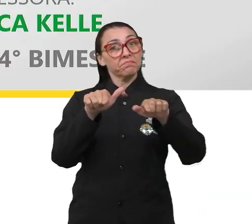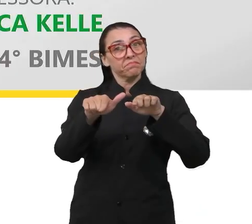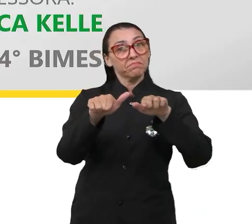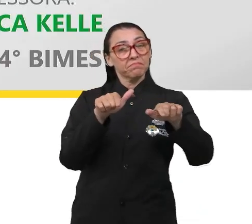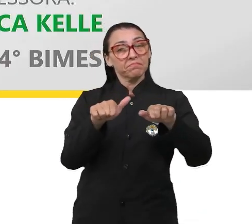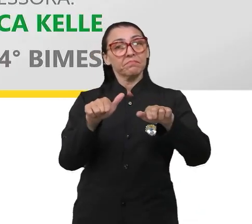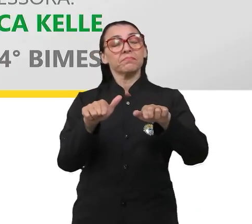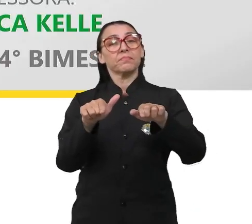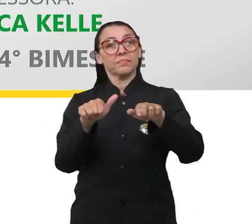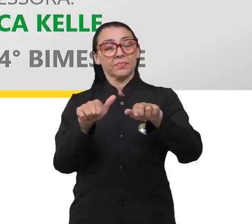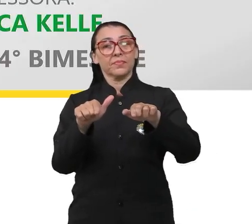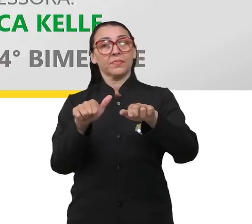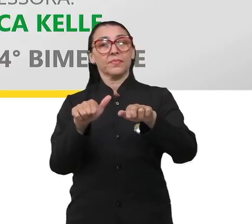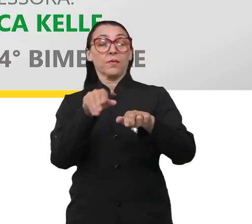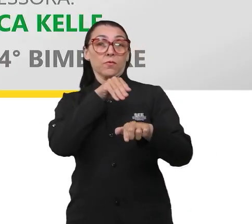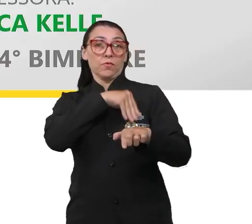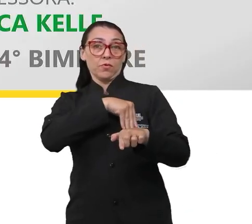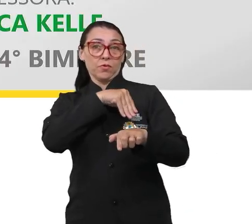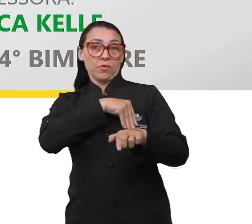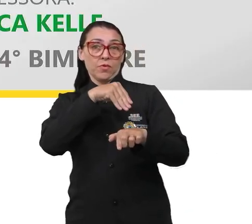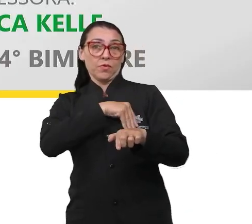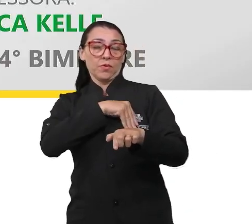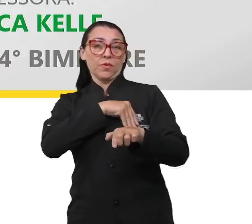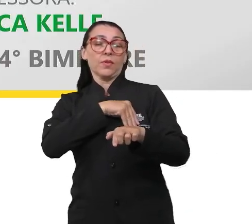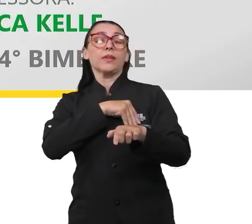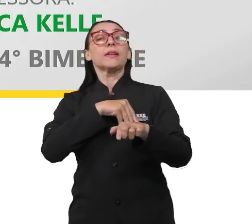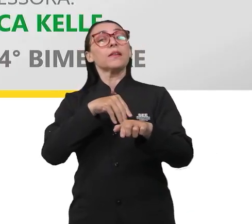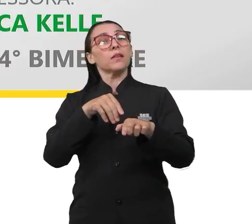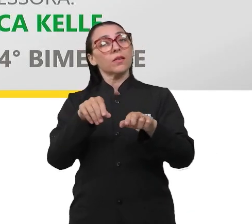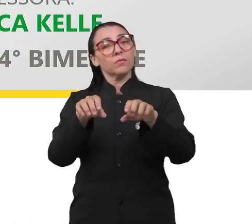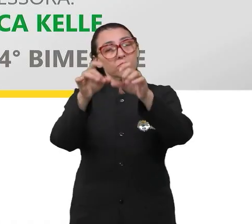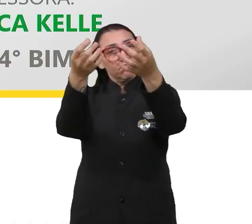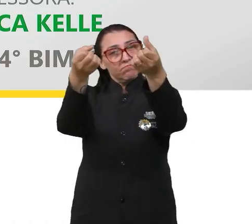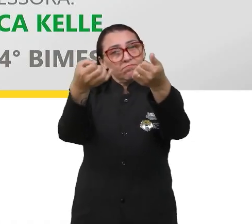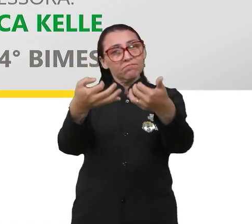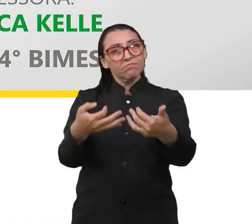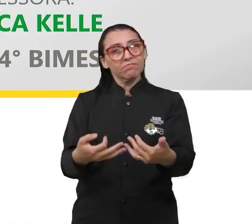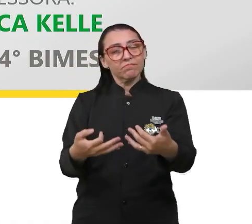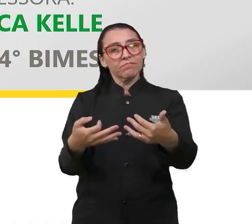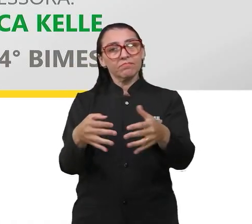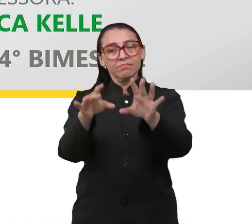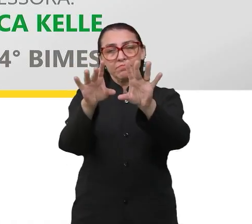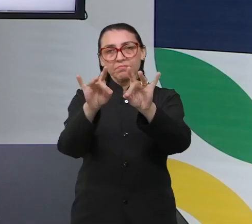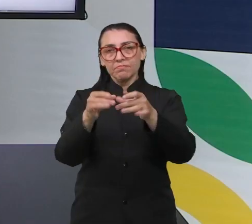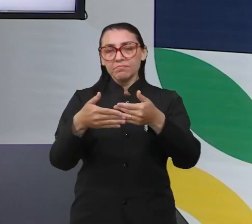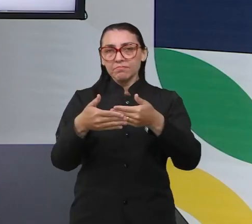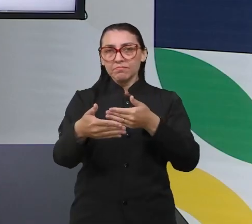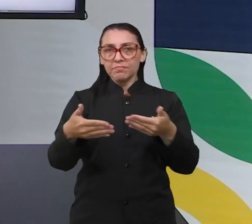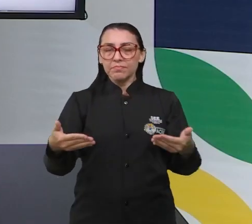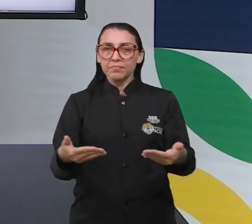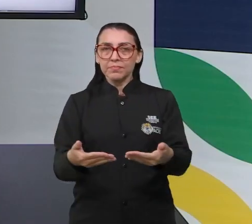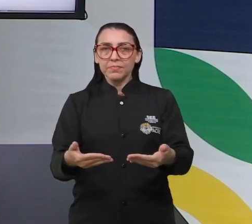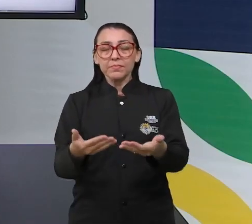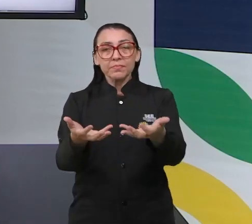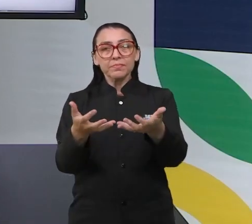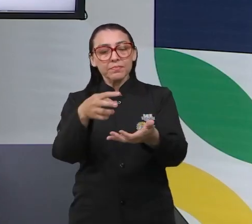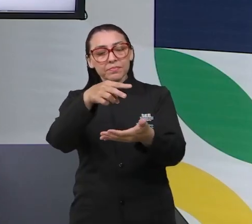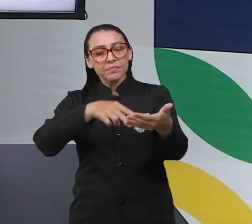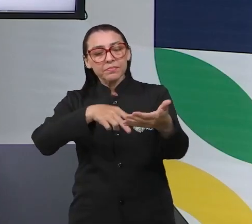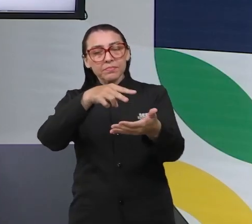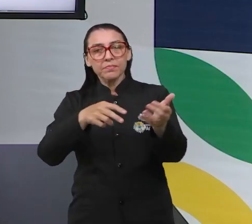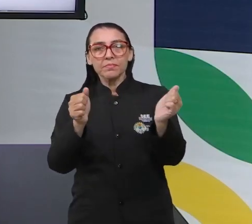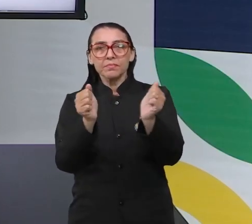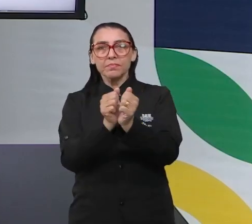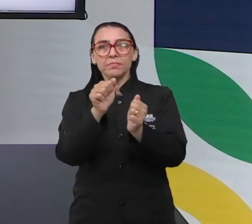trabalho, emprego, renda, entre outras coisas que nós vamos estar tratando a partir de agora. Eu quero ler junto com